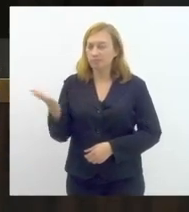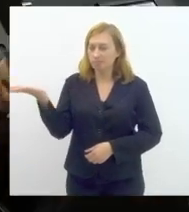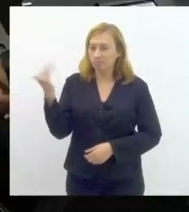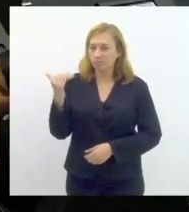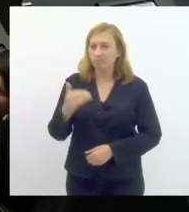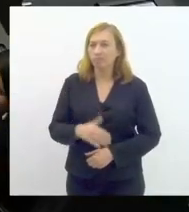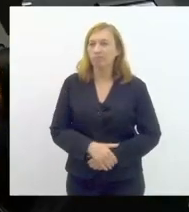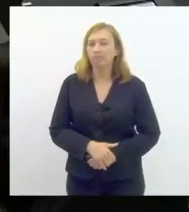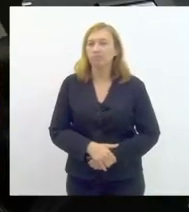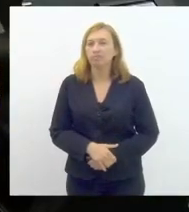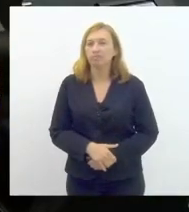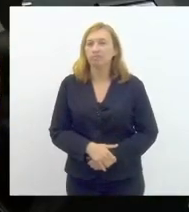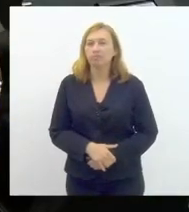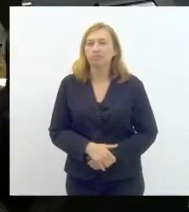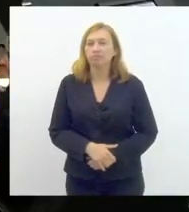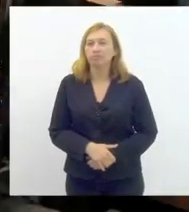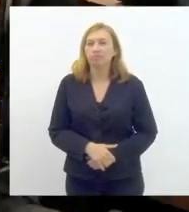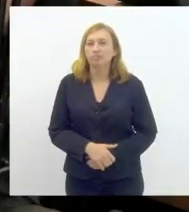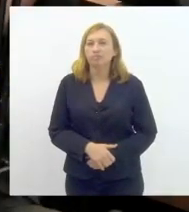Gabriel.